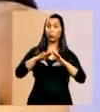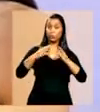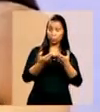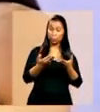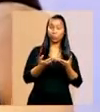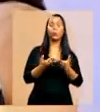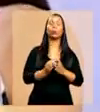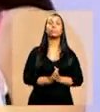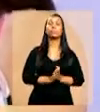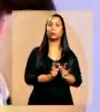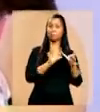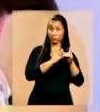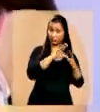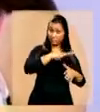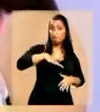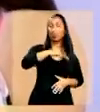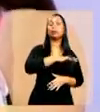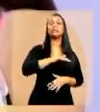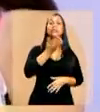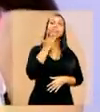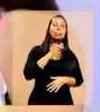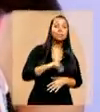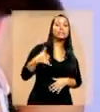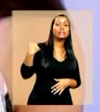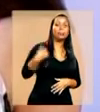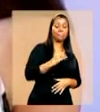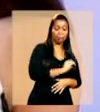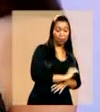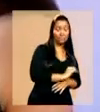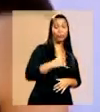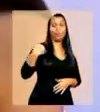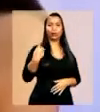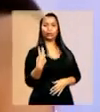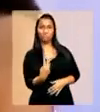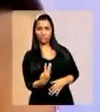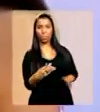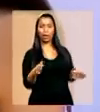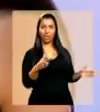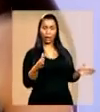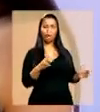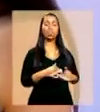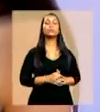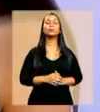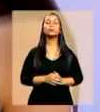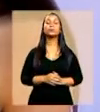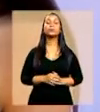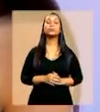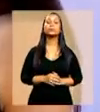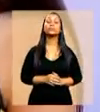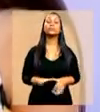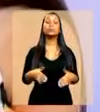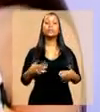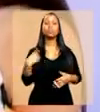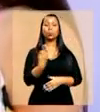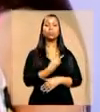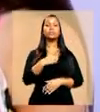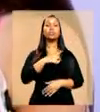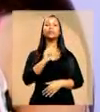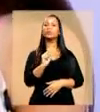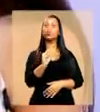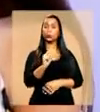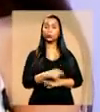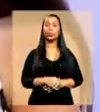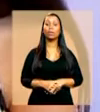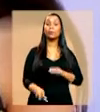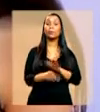instituições. As conveniadas, que elas atendem crianças de 0 a 3 anos, que é do berçário maternal 2. E nós temos